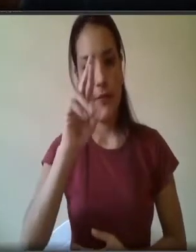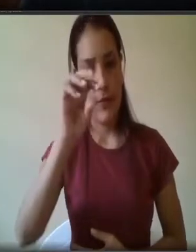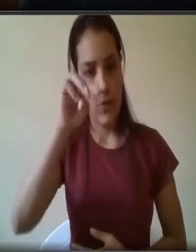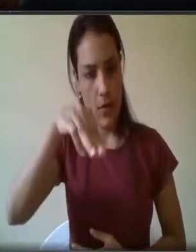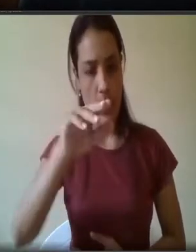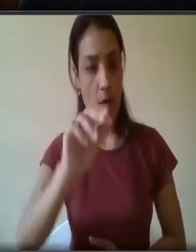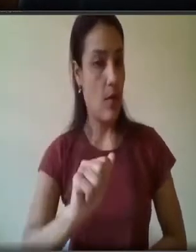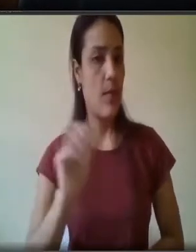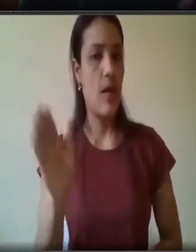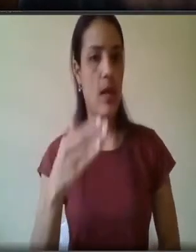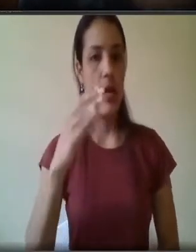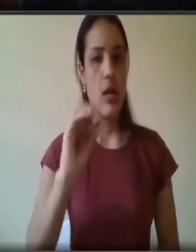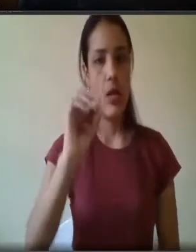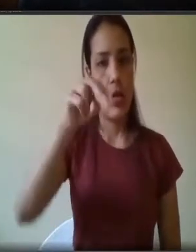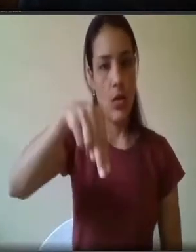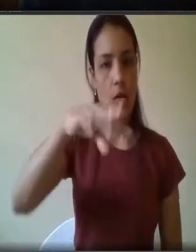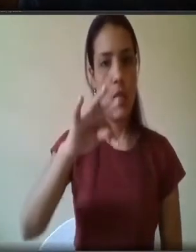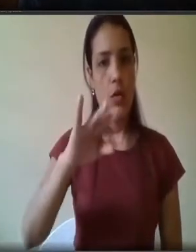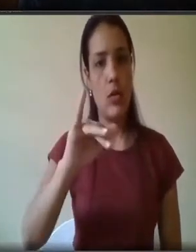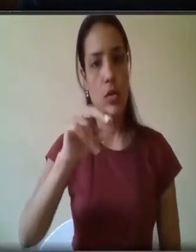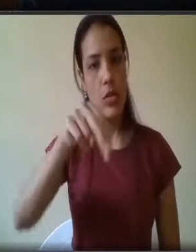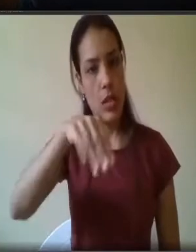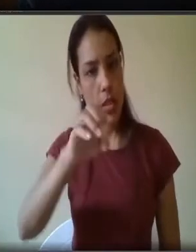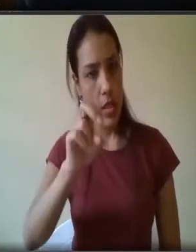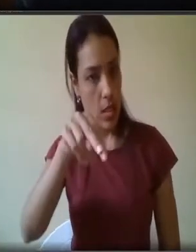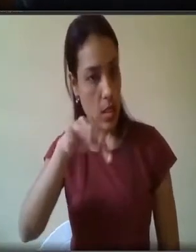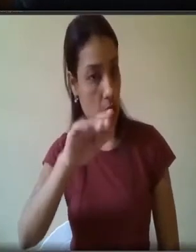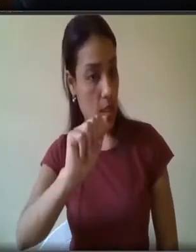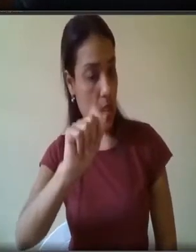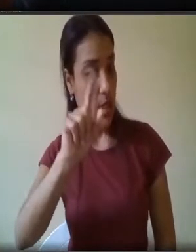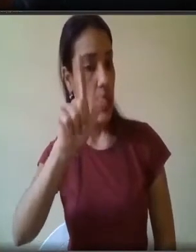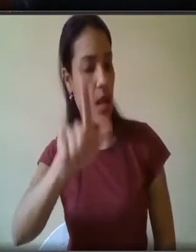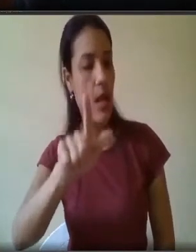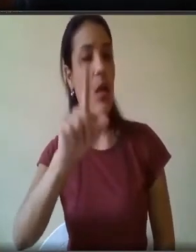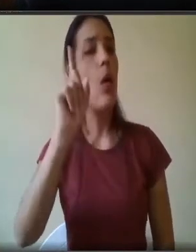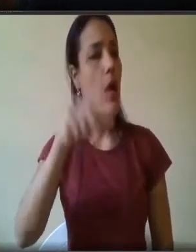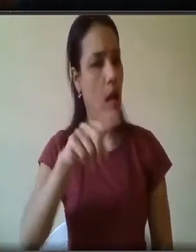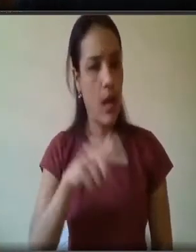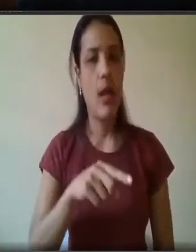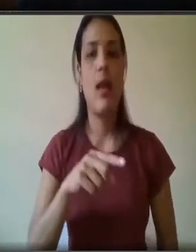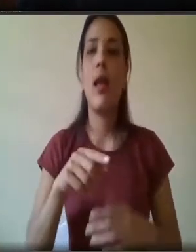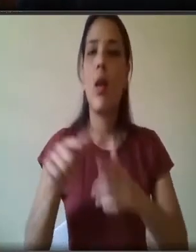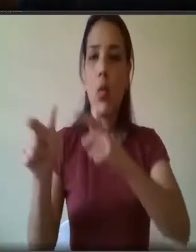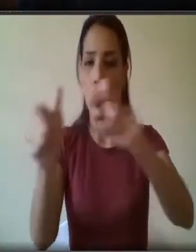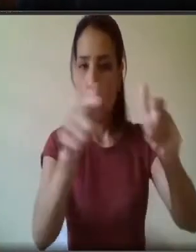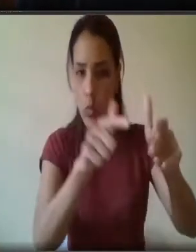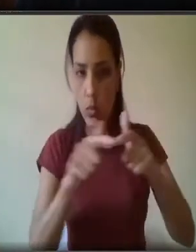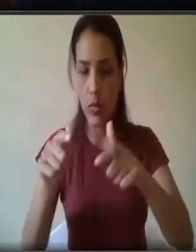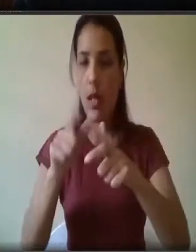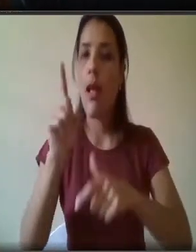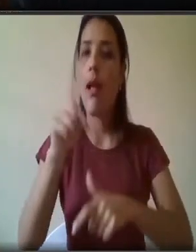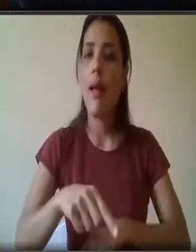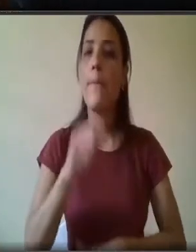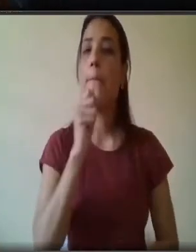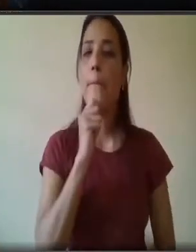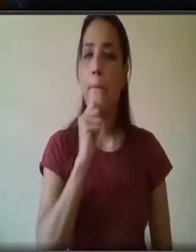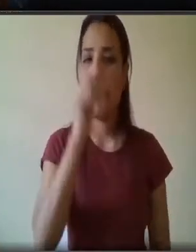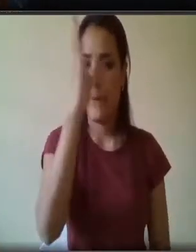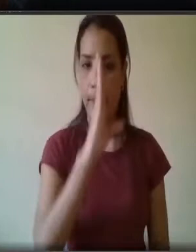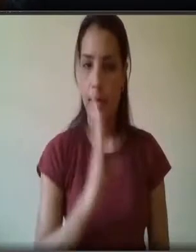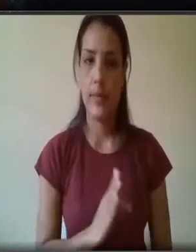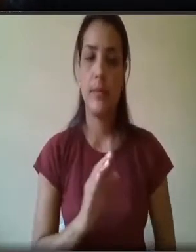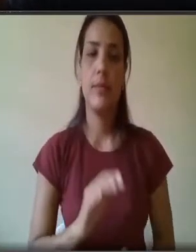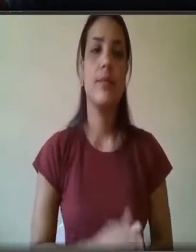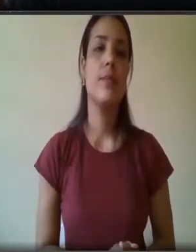Por isso que o pré-sal está dentro da nossa plataforma continental. Tá? Eu coloquei o conceito